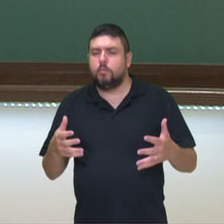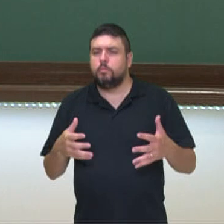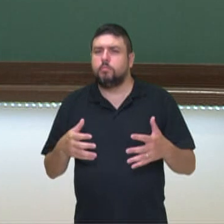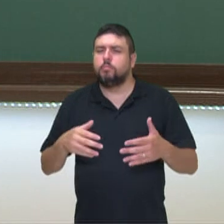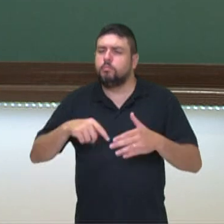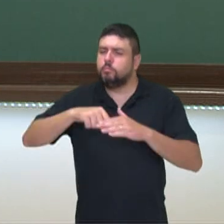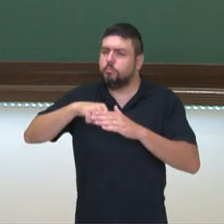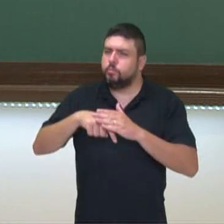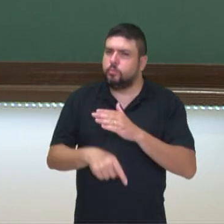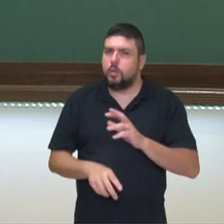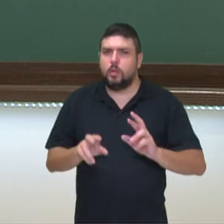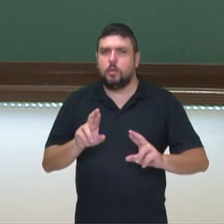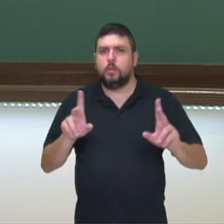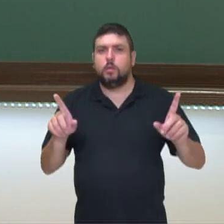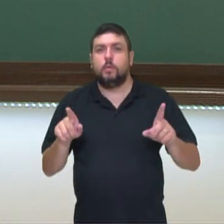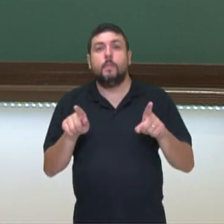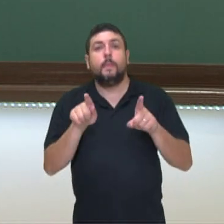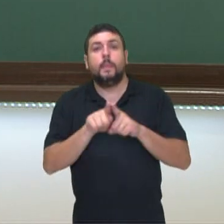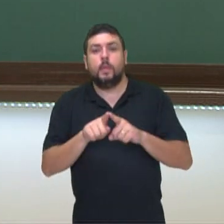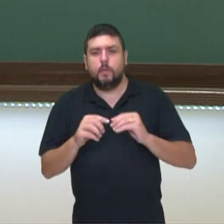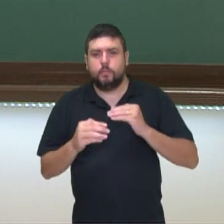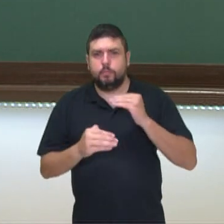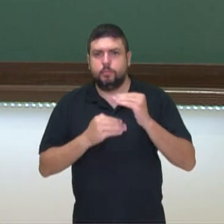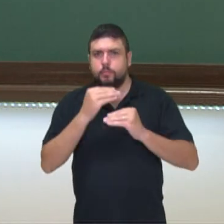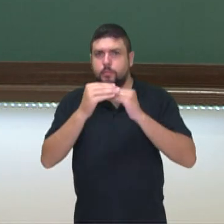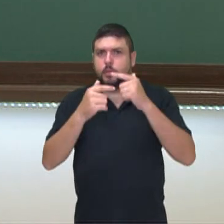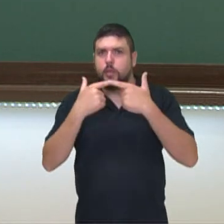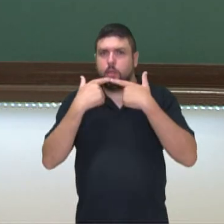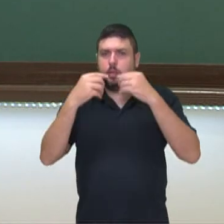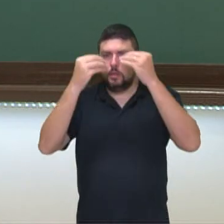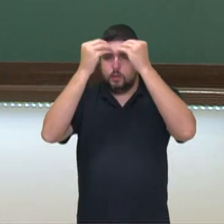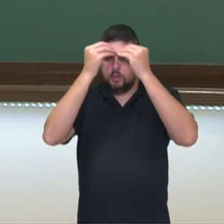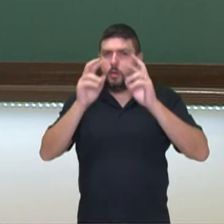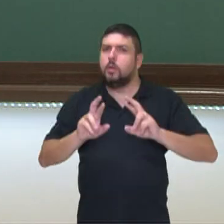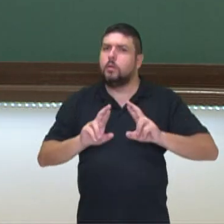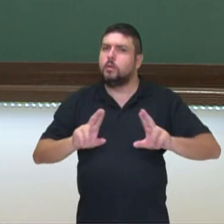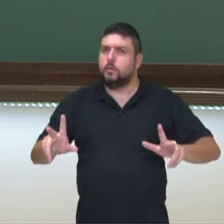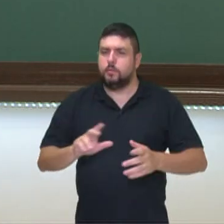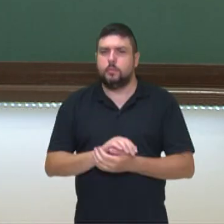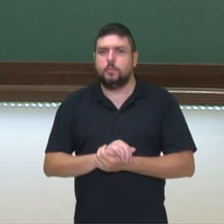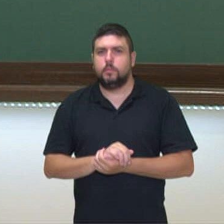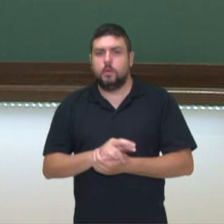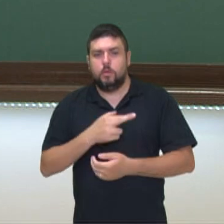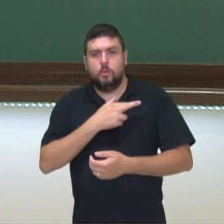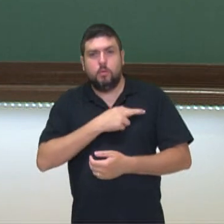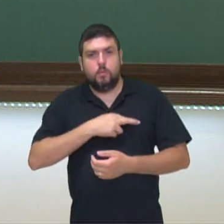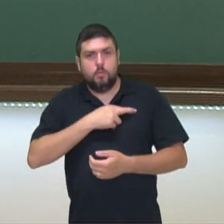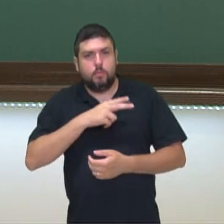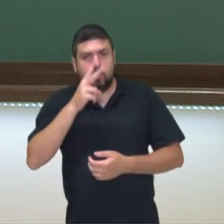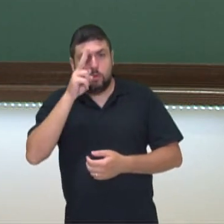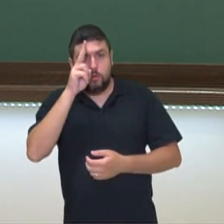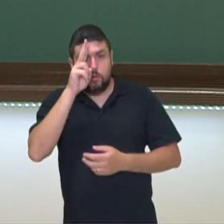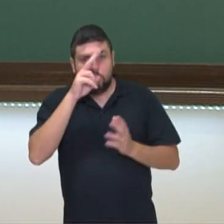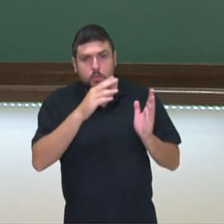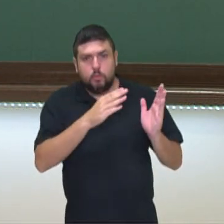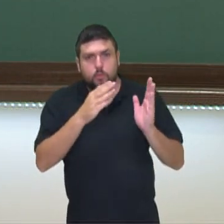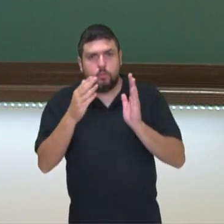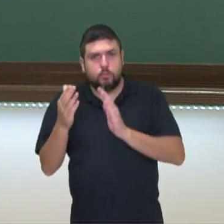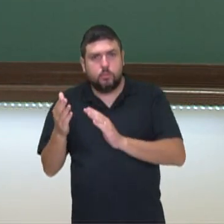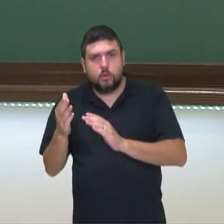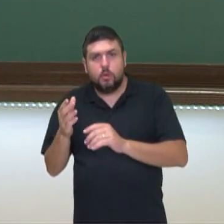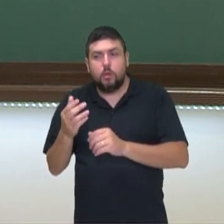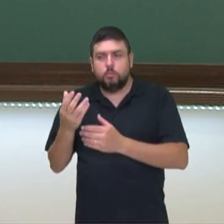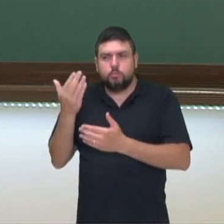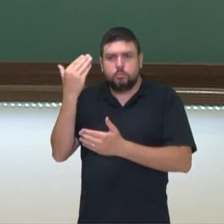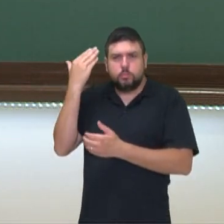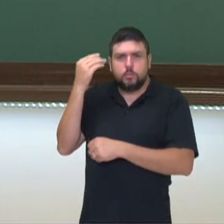Até mesmo o nível de linguagem, se você for pesquisar um romance, devido à sua história, o período que ele foi